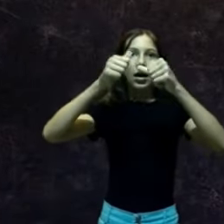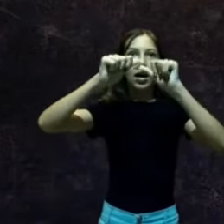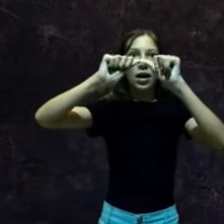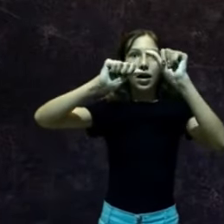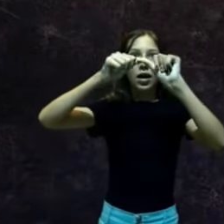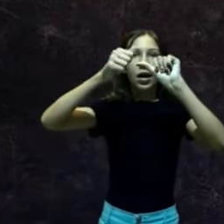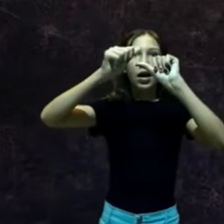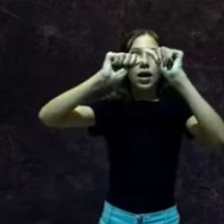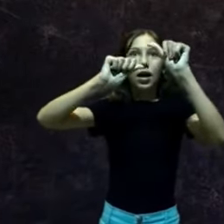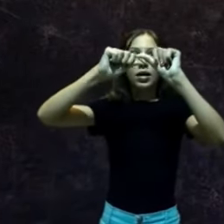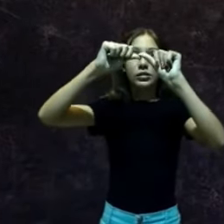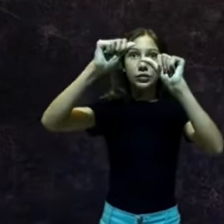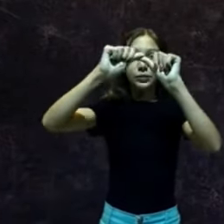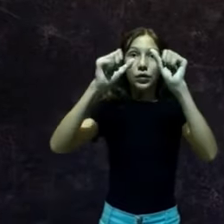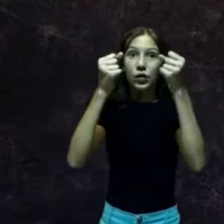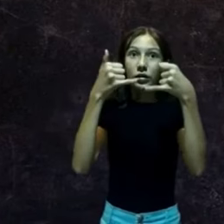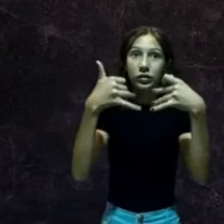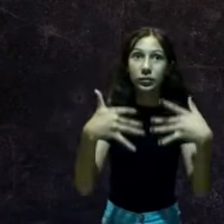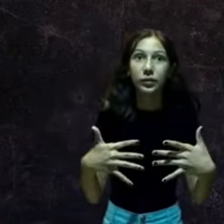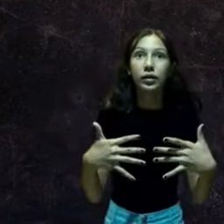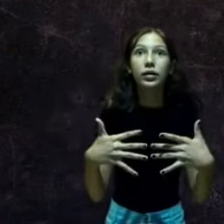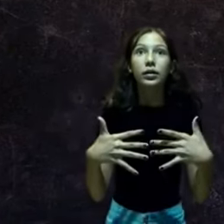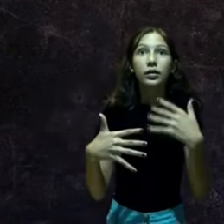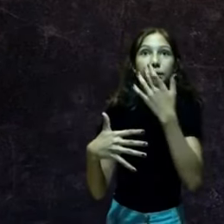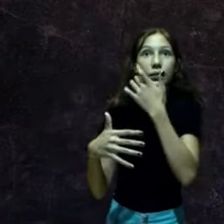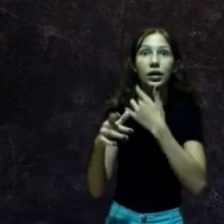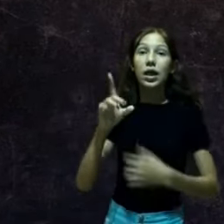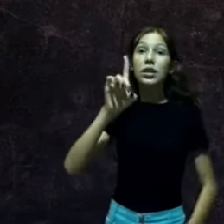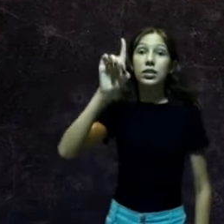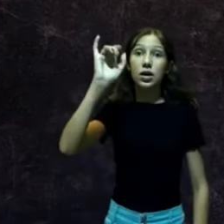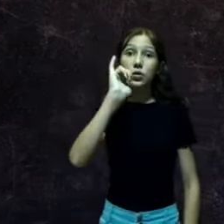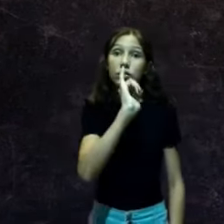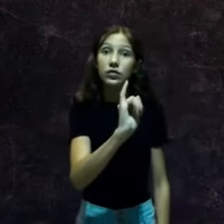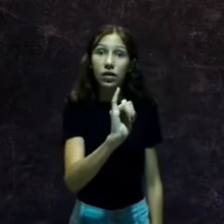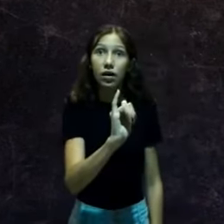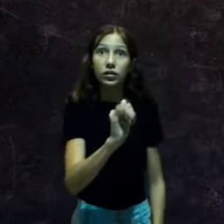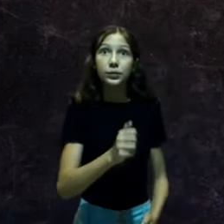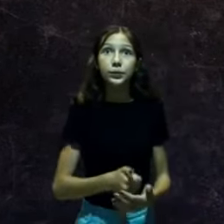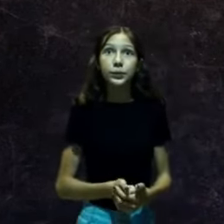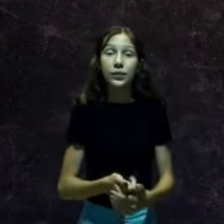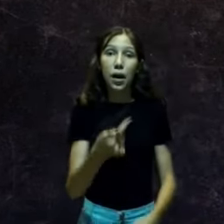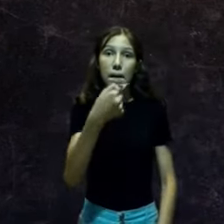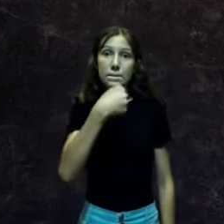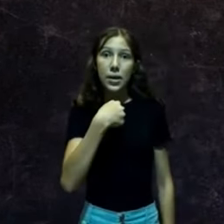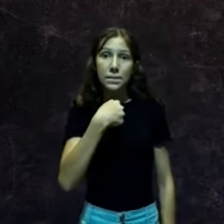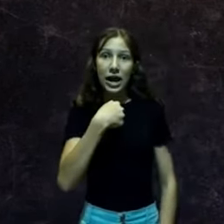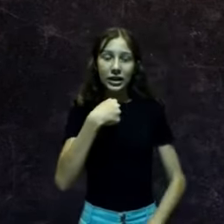é a prata. Deus dizendo, o seu Deus, tá? É o Deus que Paulo está